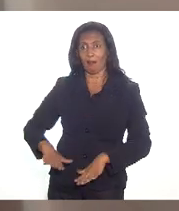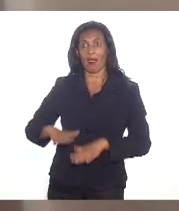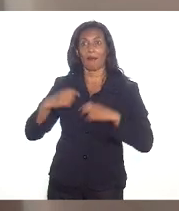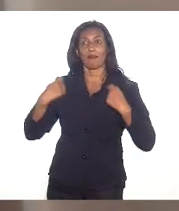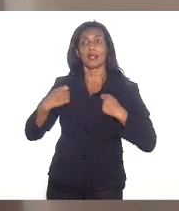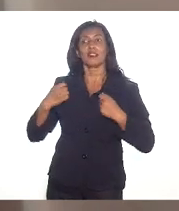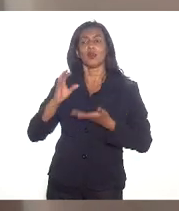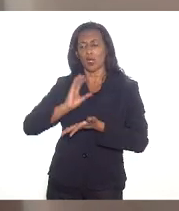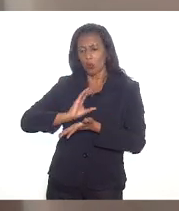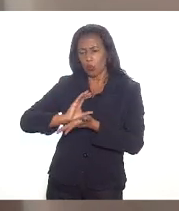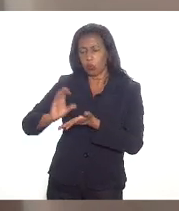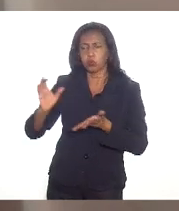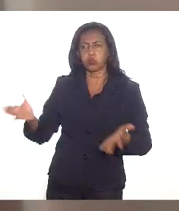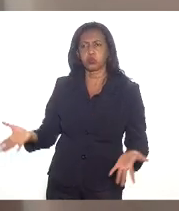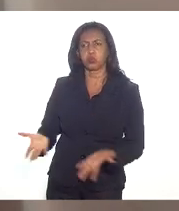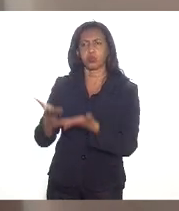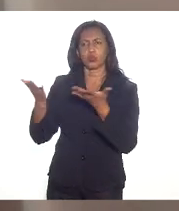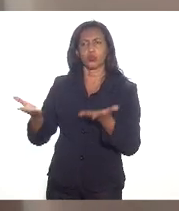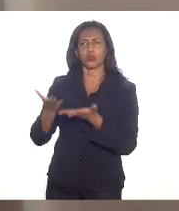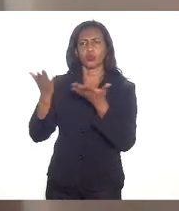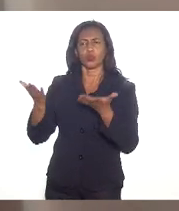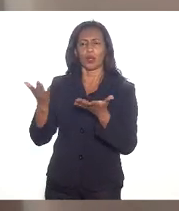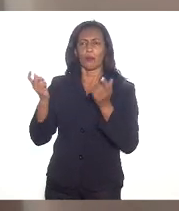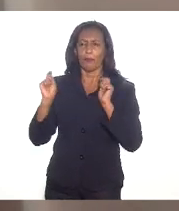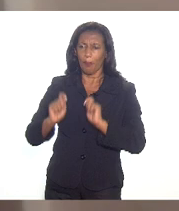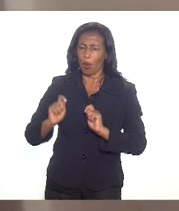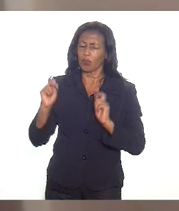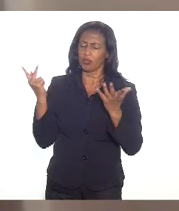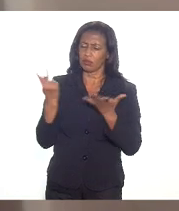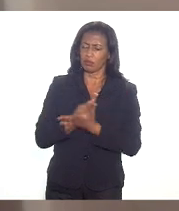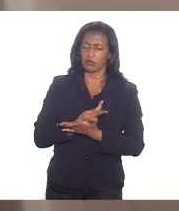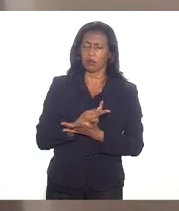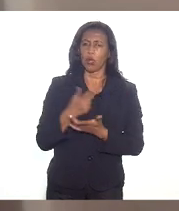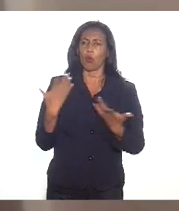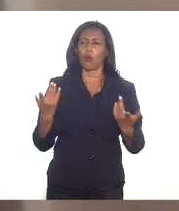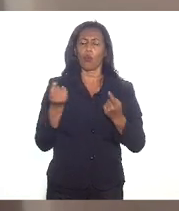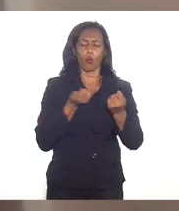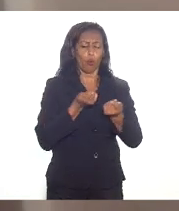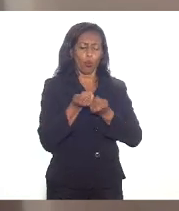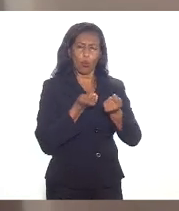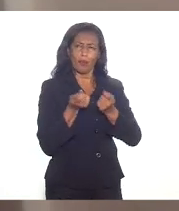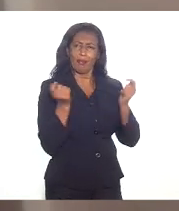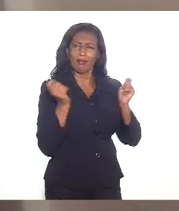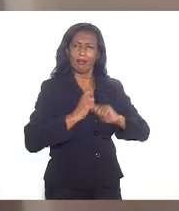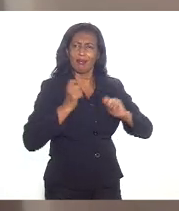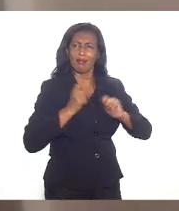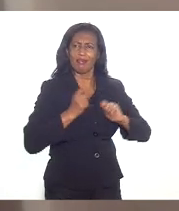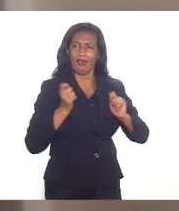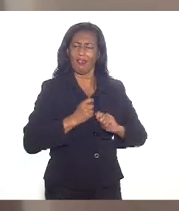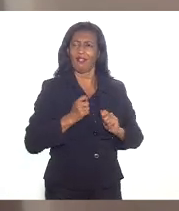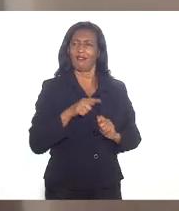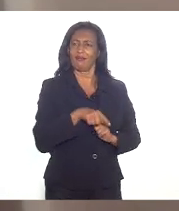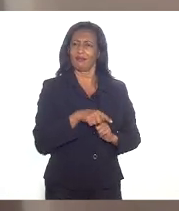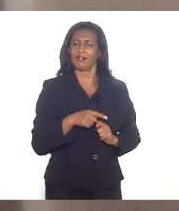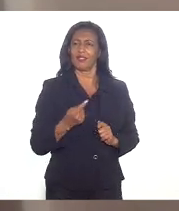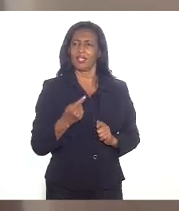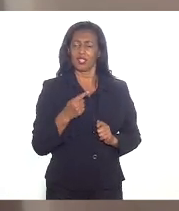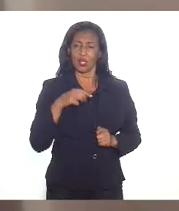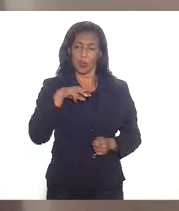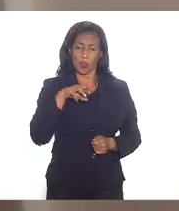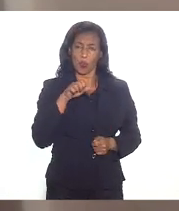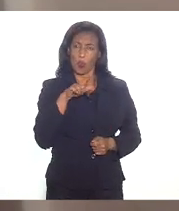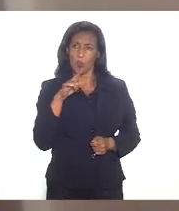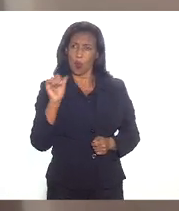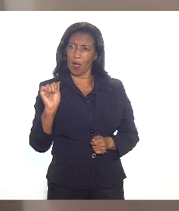investimento público é absolutamente decisivo, pode ser feito. Quando a economia ela tem capacidade ociosa, até emitir moeda